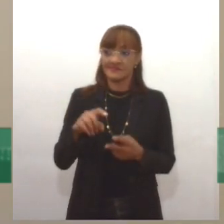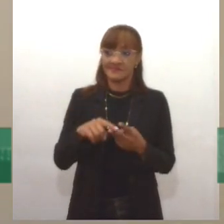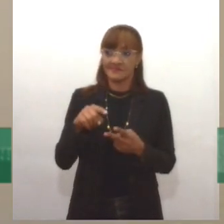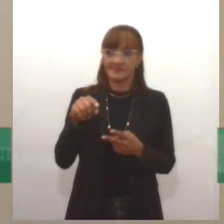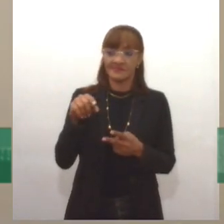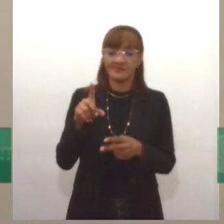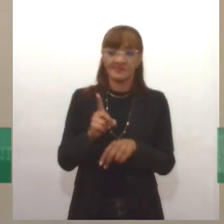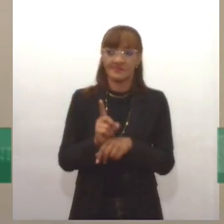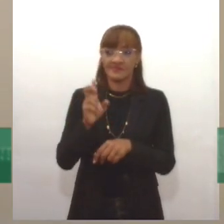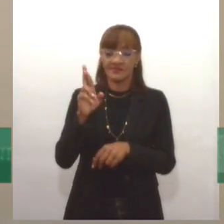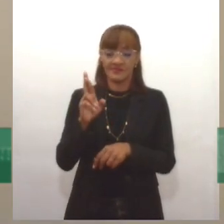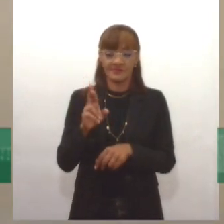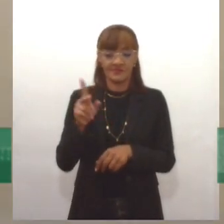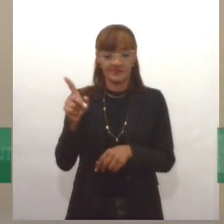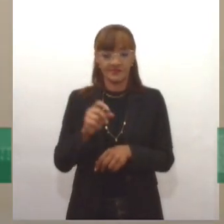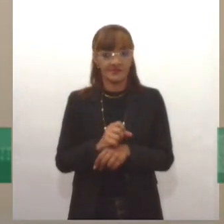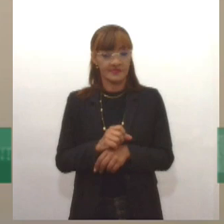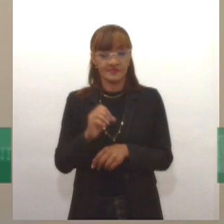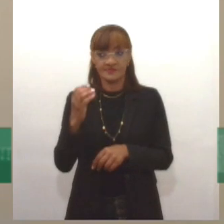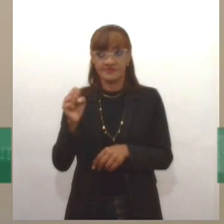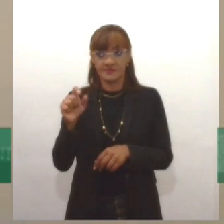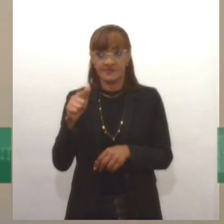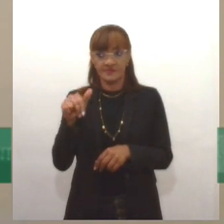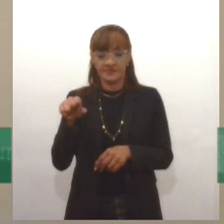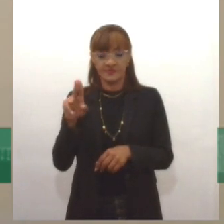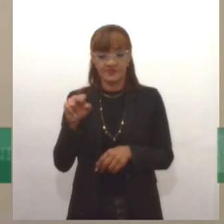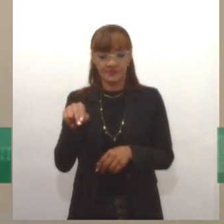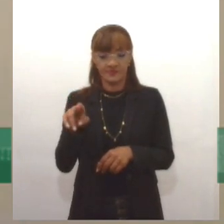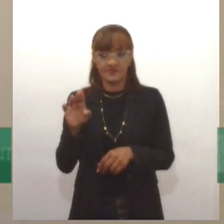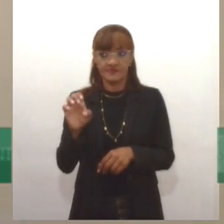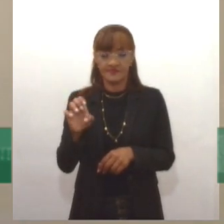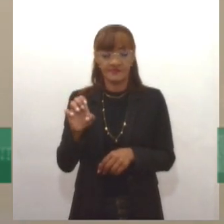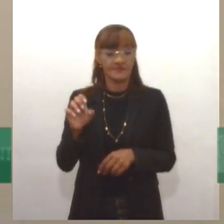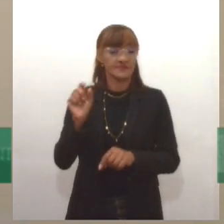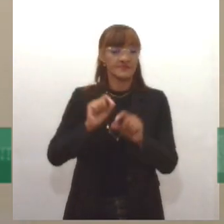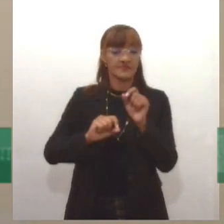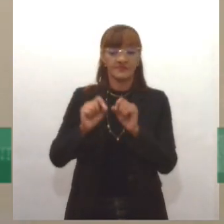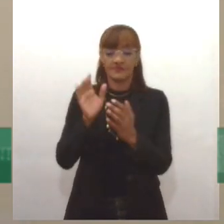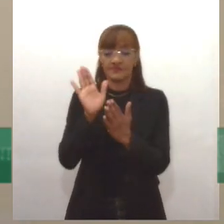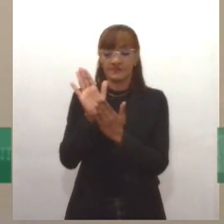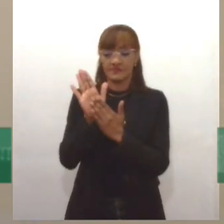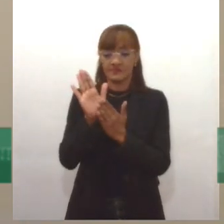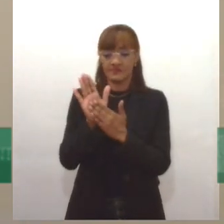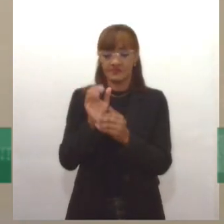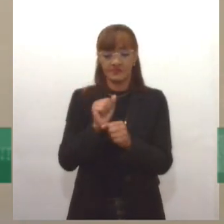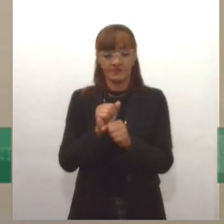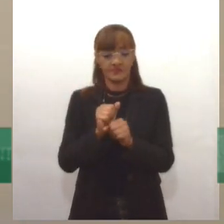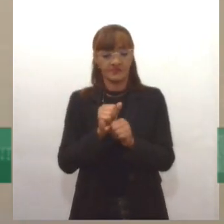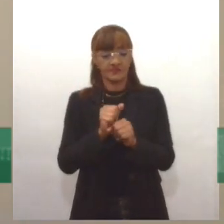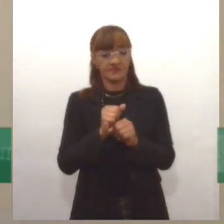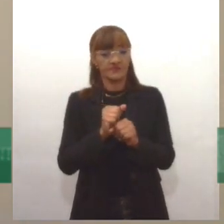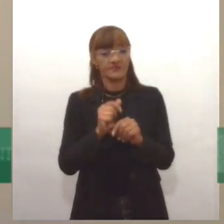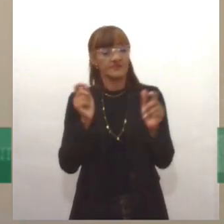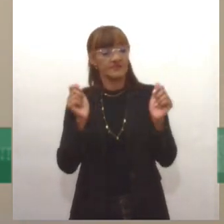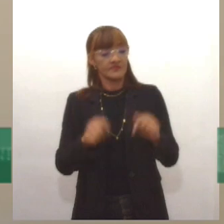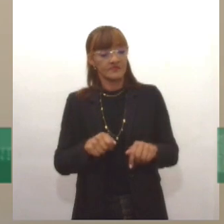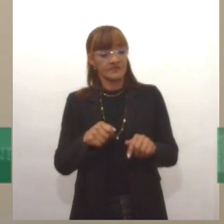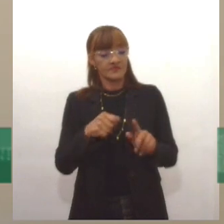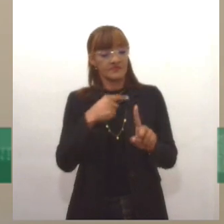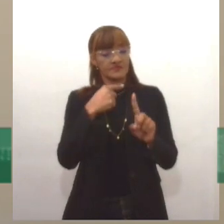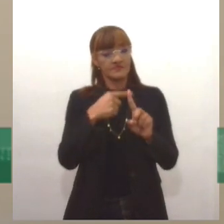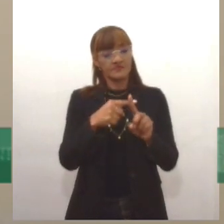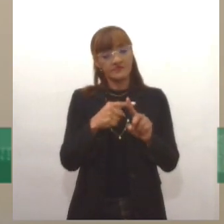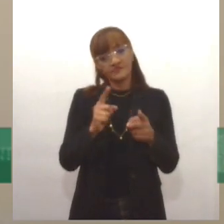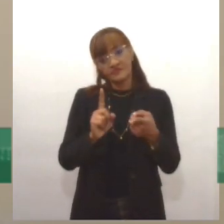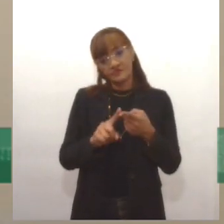para buscar ver nessa proposta o lado positivo, eventualmente, e também os aspectos